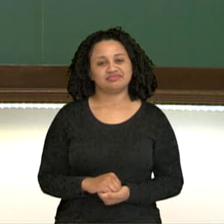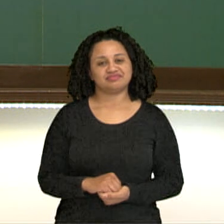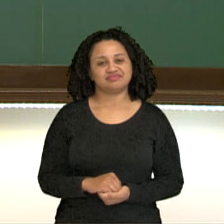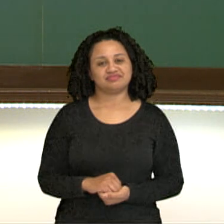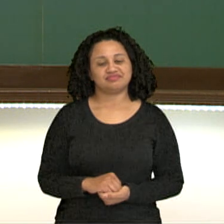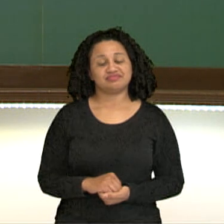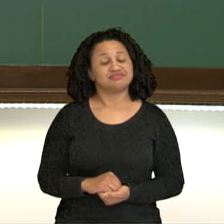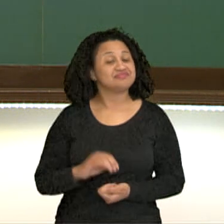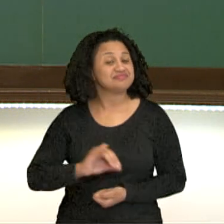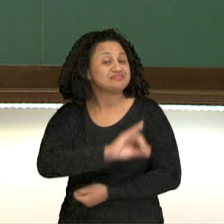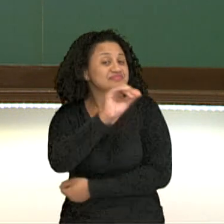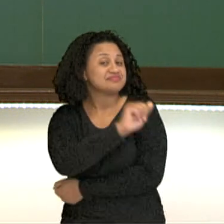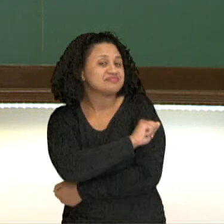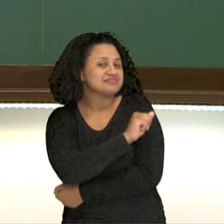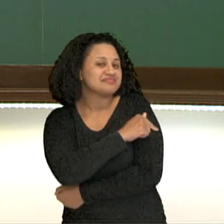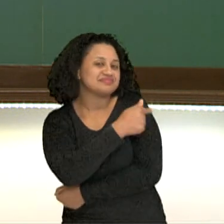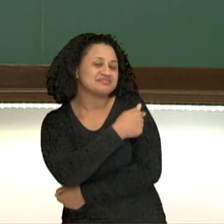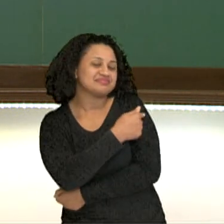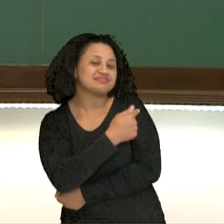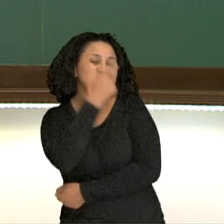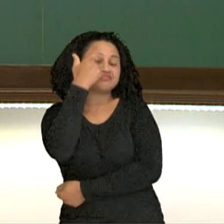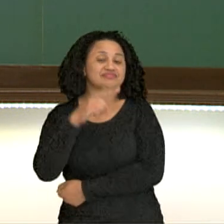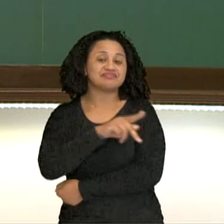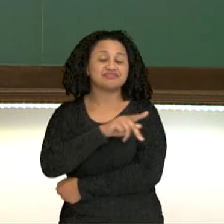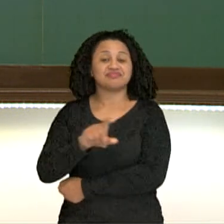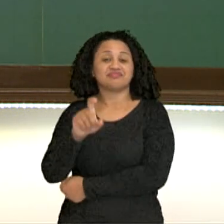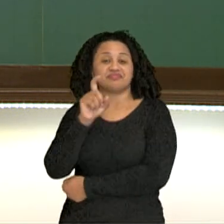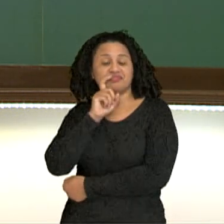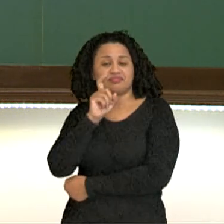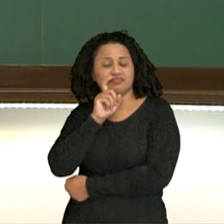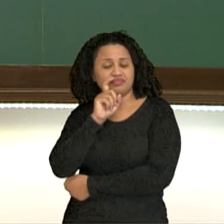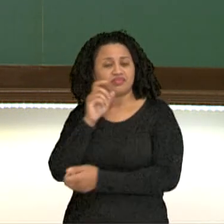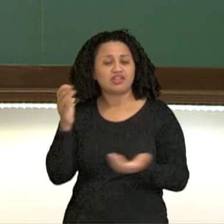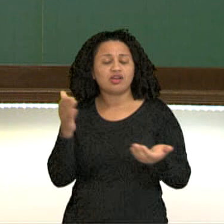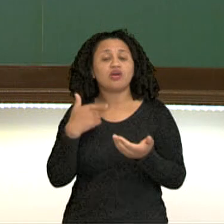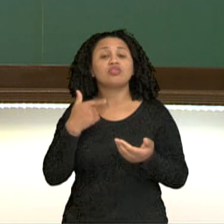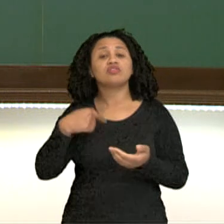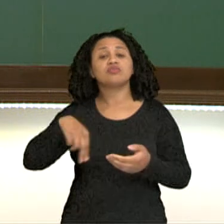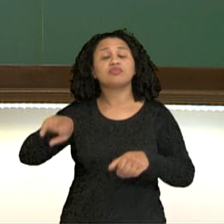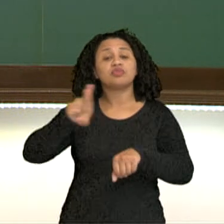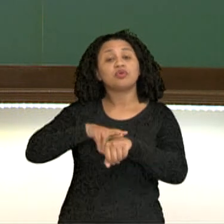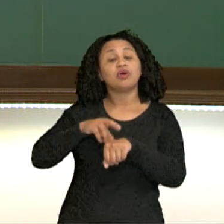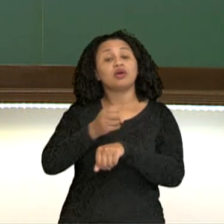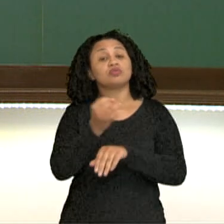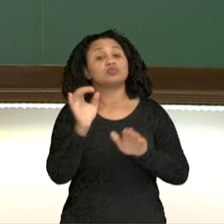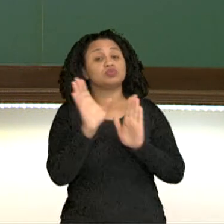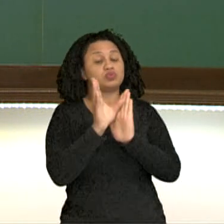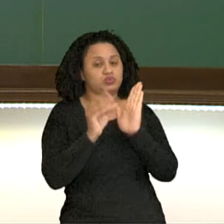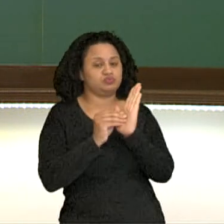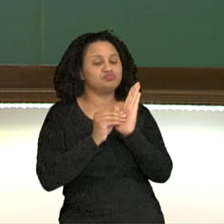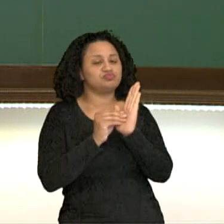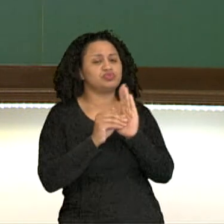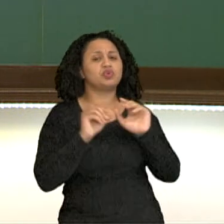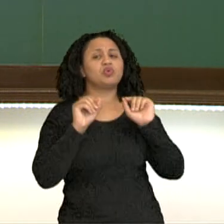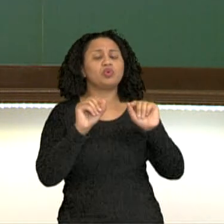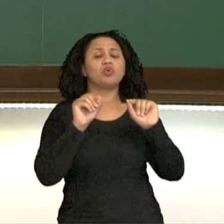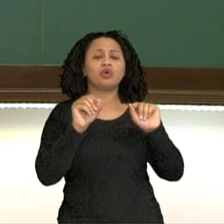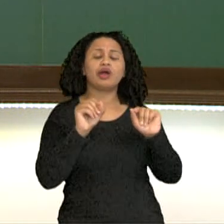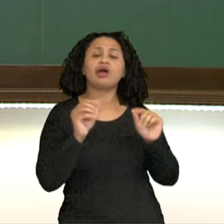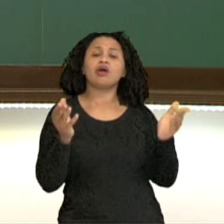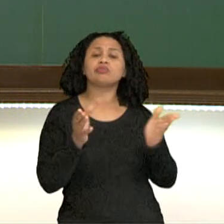Olá, estudantes do sétimo ano, aqui é o professor Fabiano e nessa aula nós vamos retomar alguns conteúdos. Nós vamos